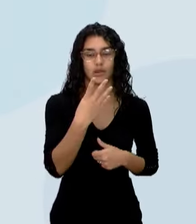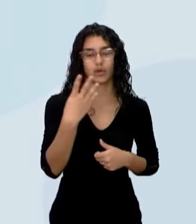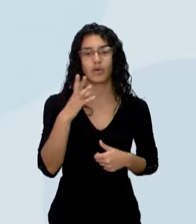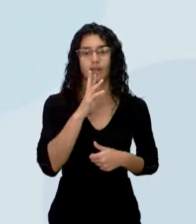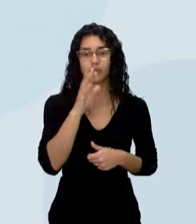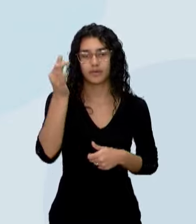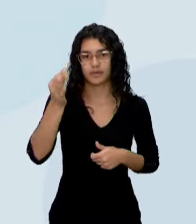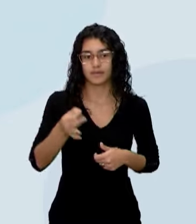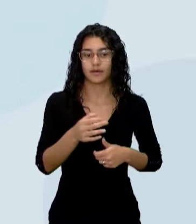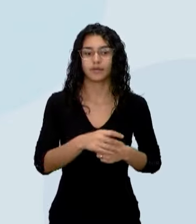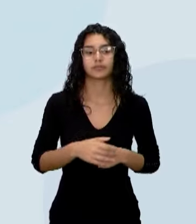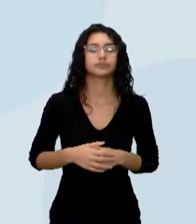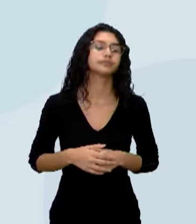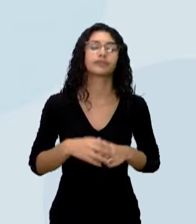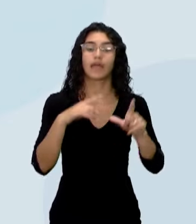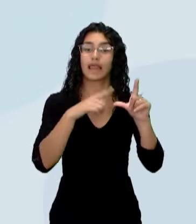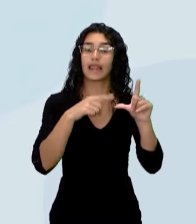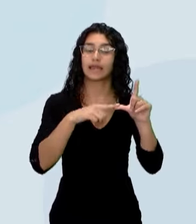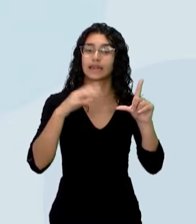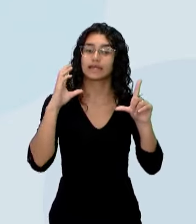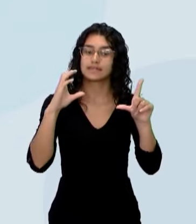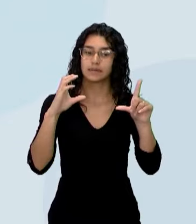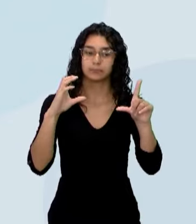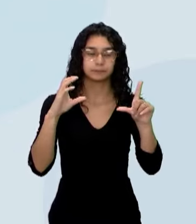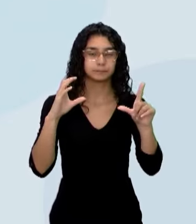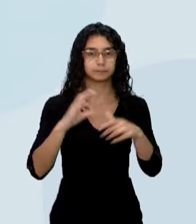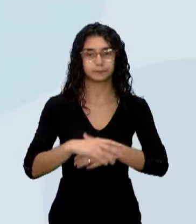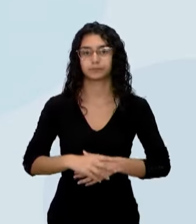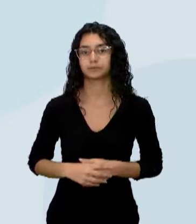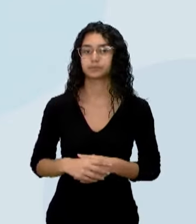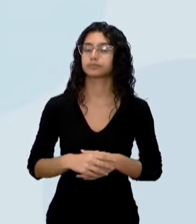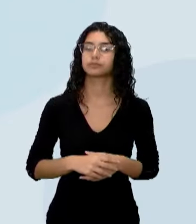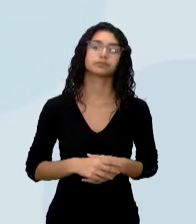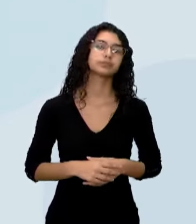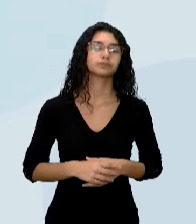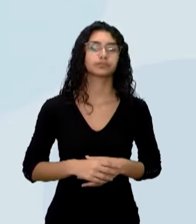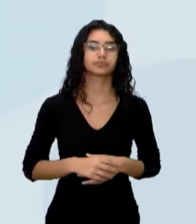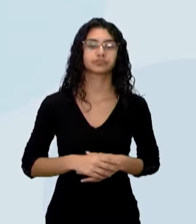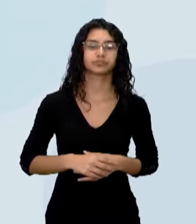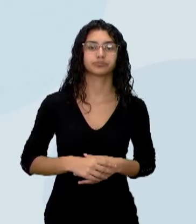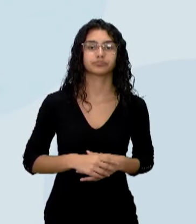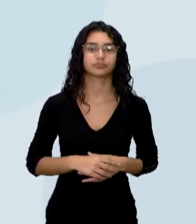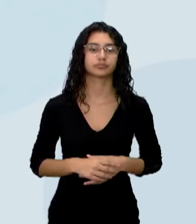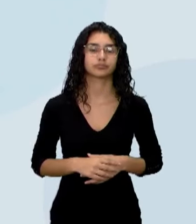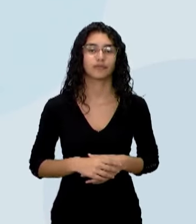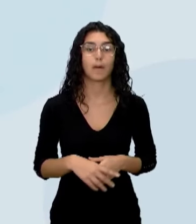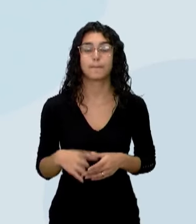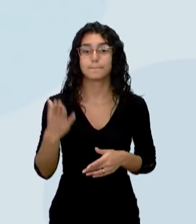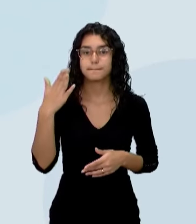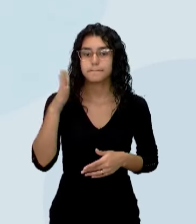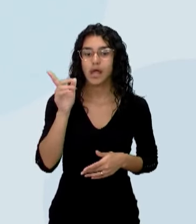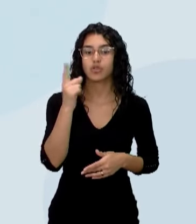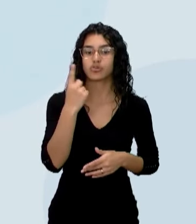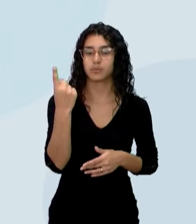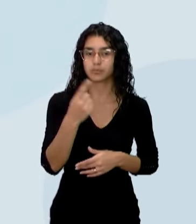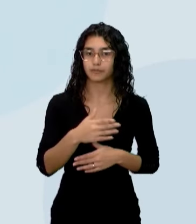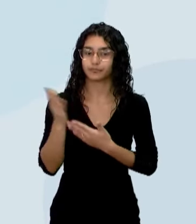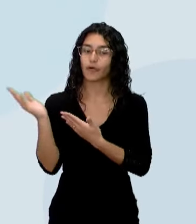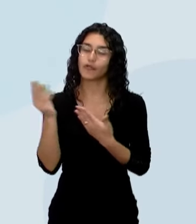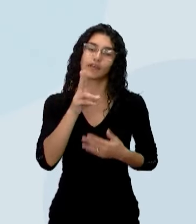144. E aí subindo a resposta, alternativa C. Muito bom. Vamos lá agora para mais uma. Essa daqui eu vou